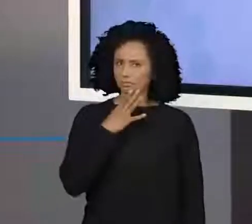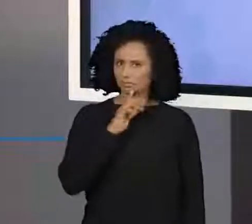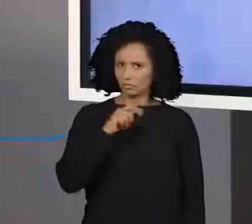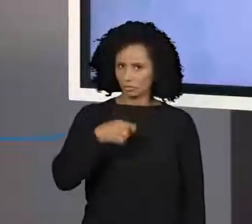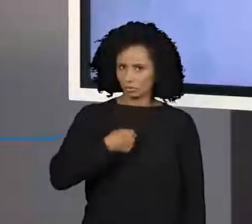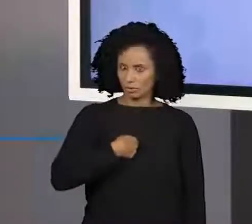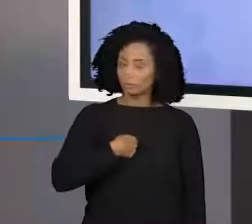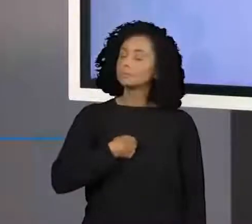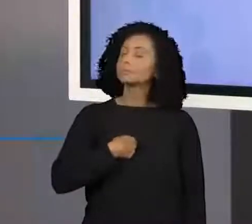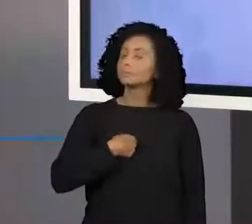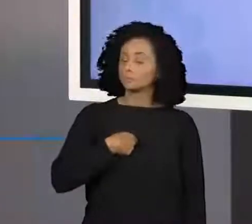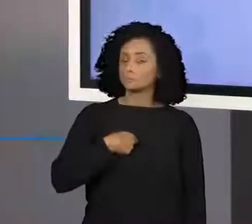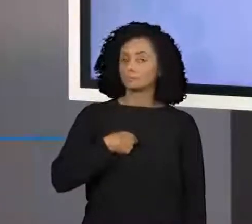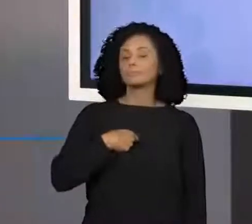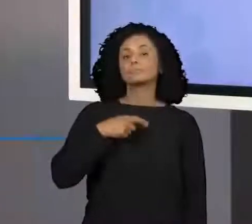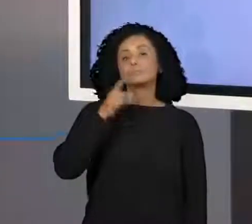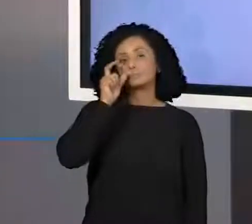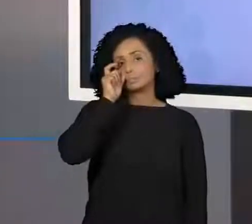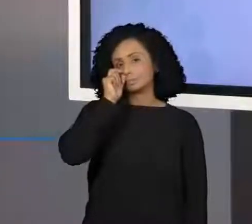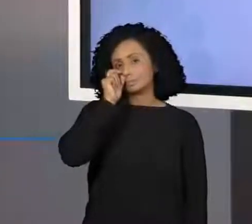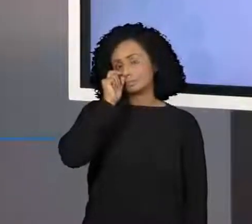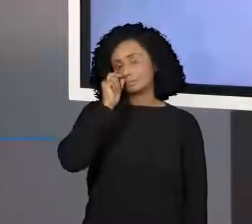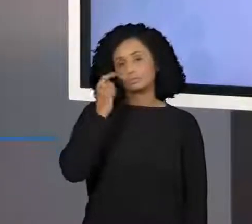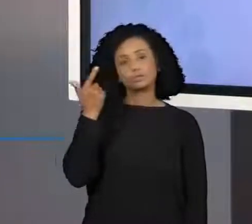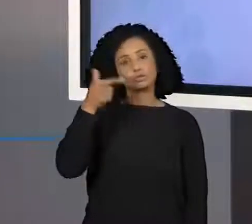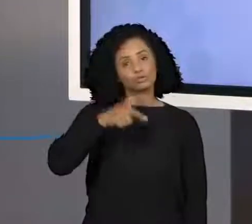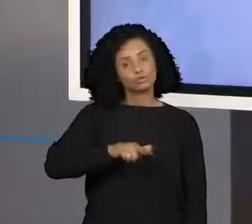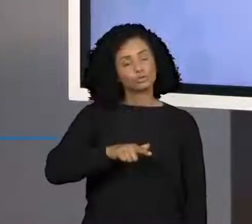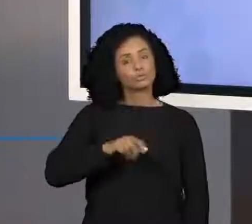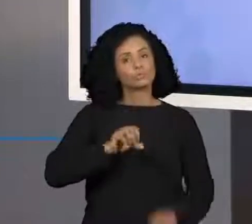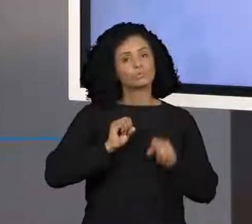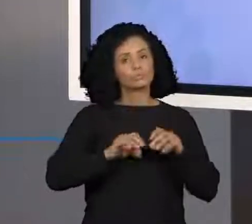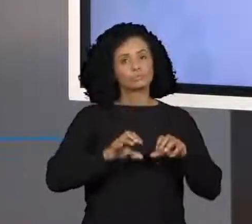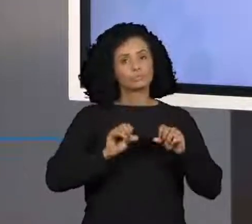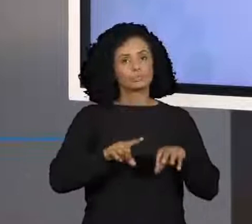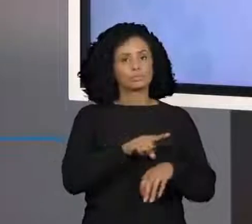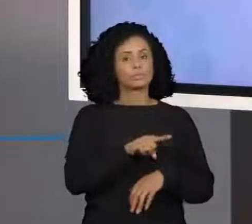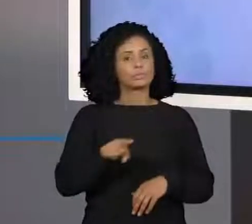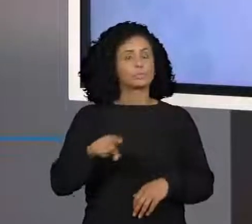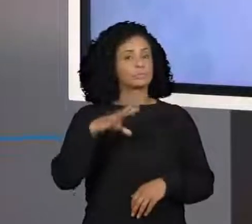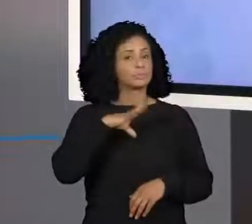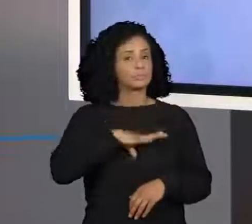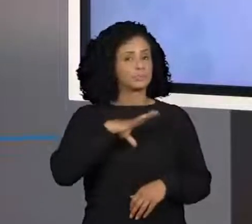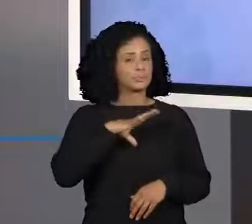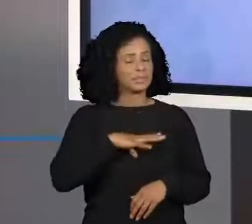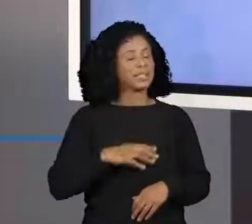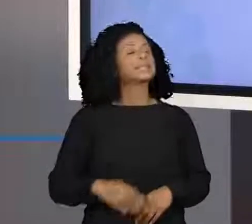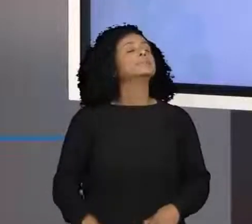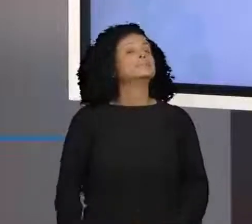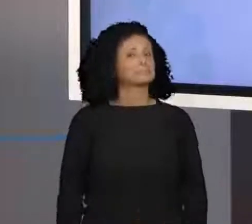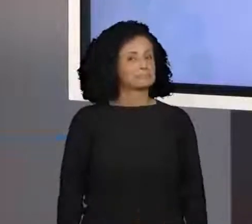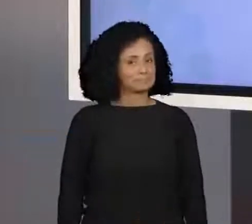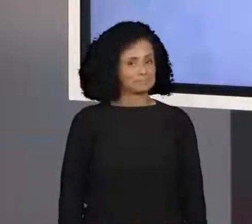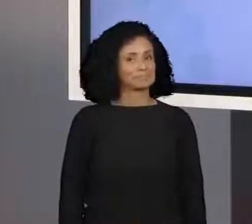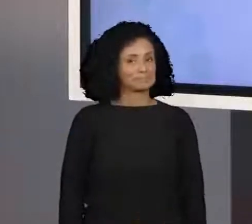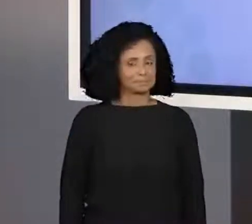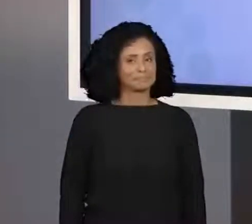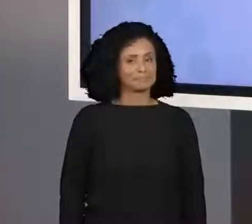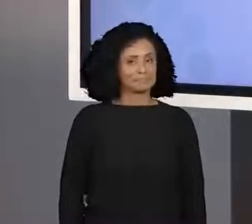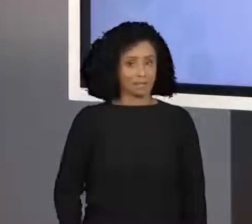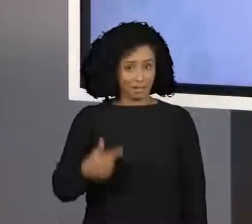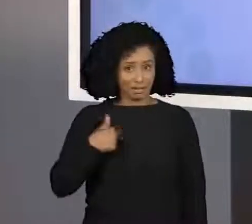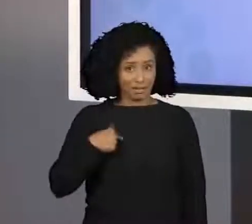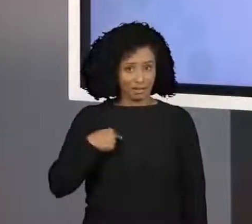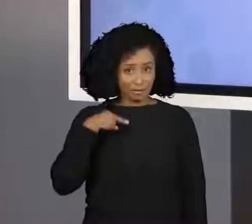professor Seba Nunes e estou mais uma vez aqui com a disciplina de língua portuguesa. Então, eu e